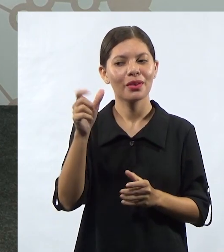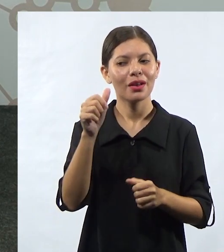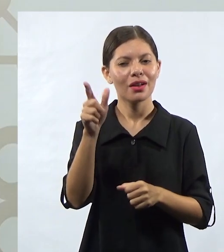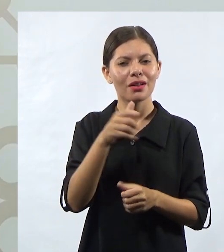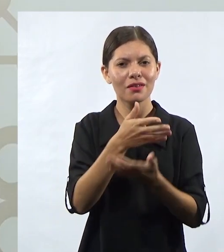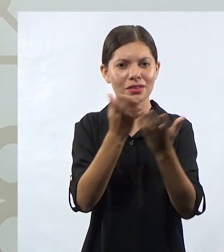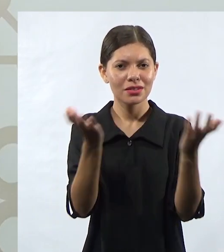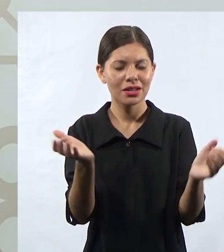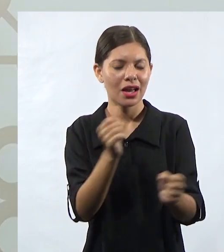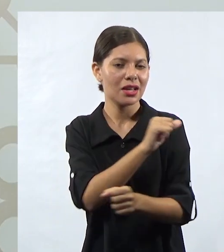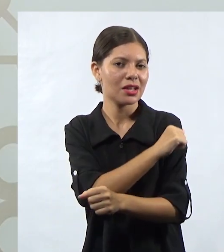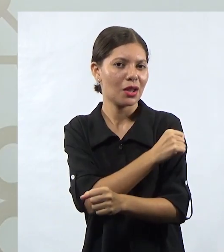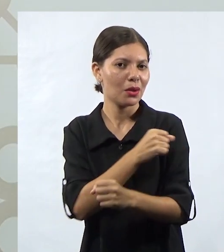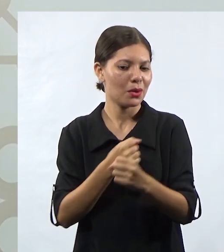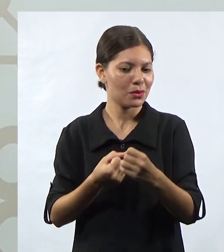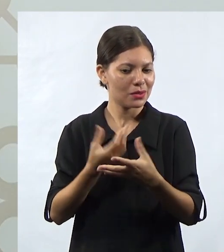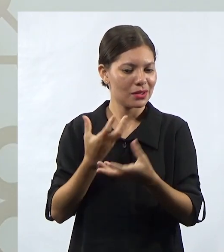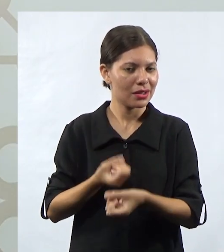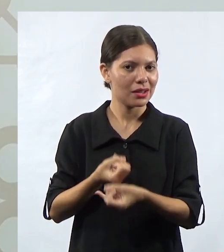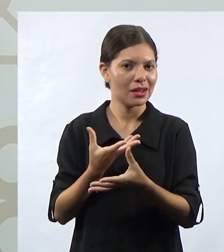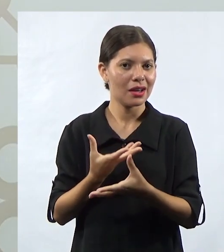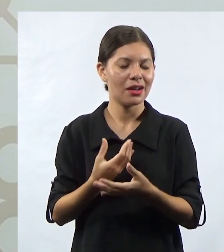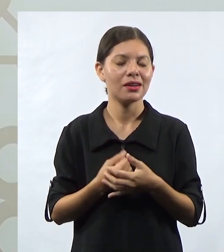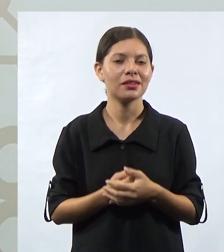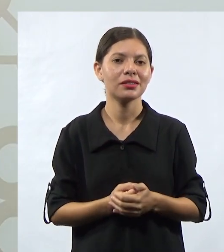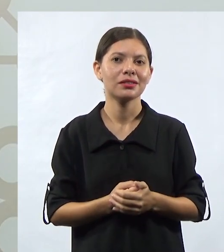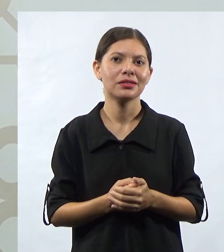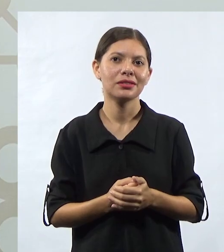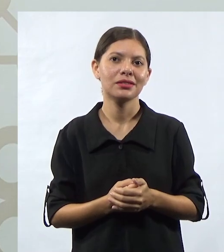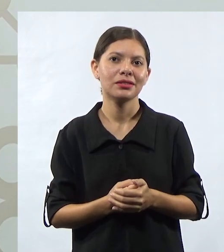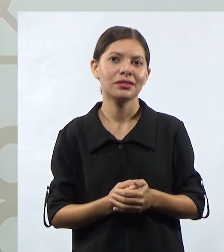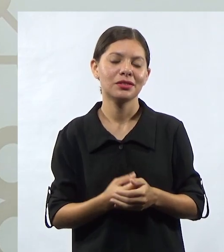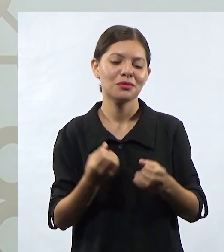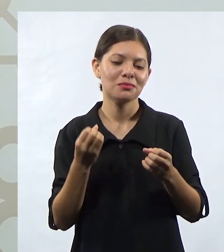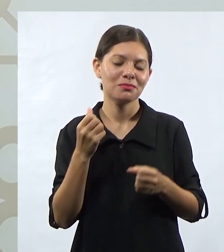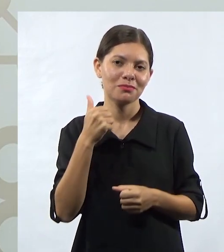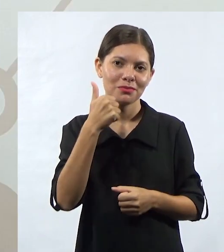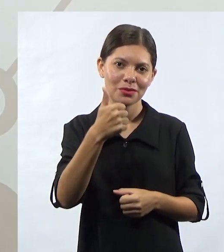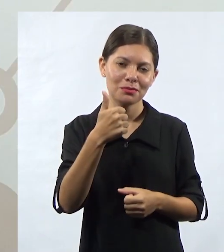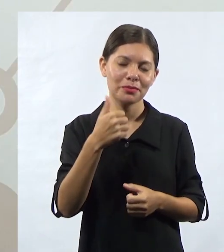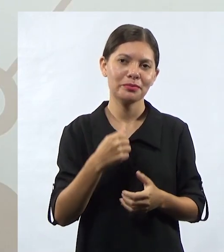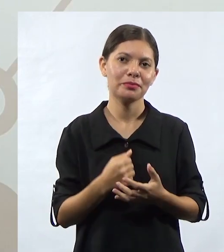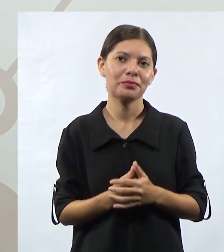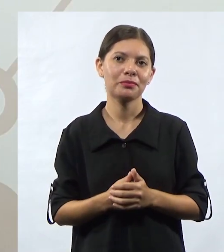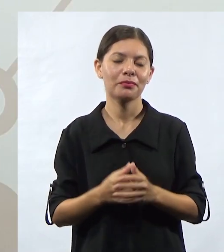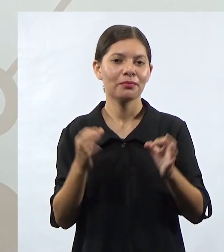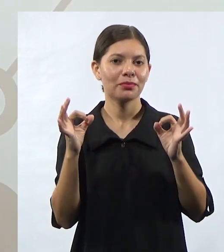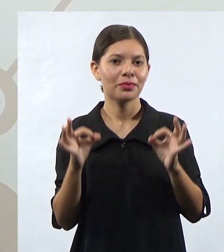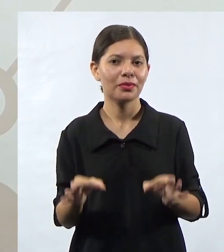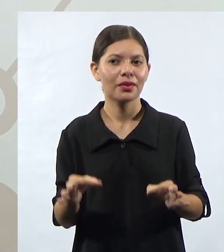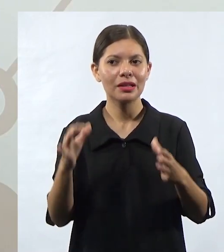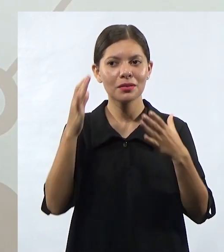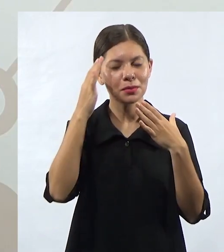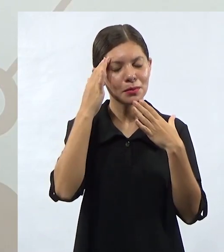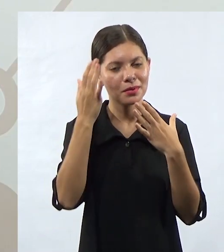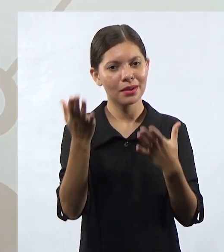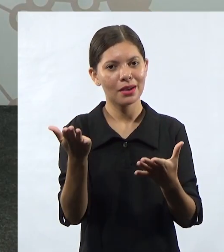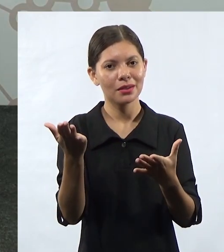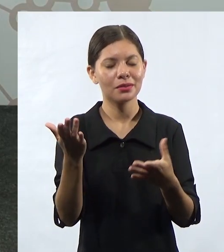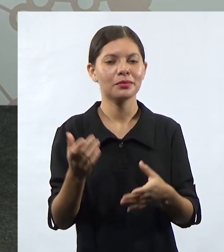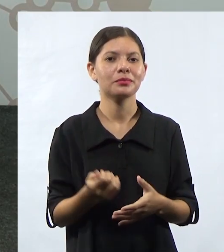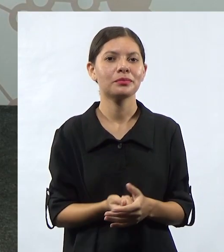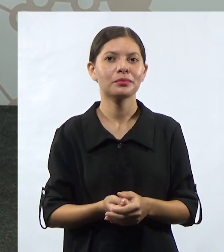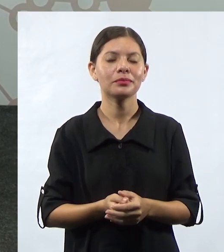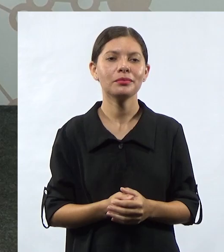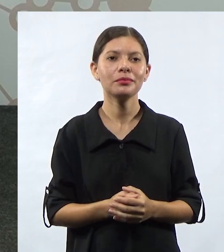criar. Com certeza, quando dá a oportunidade de criar, vem coisas maravilhosas. Perfeito, tá? Então, mais uma vez, muito